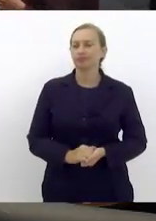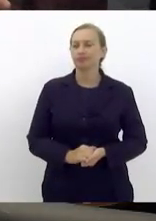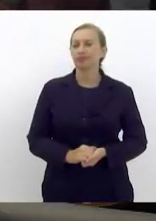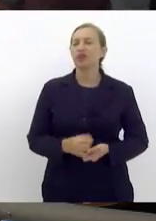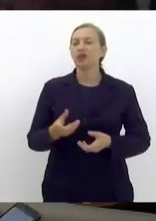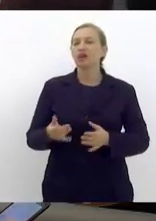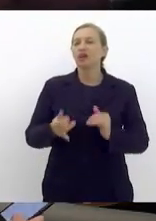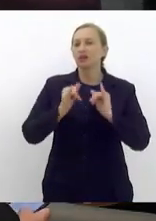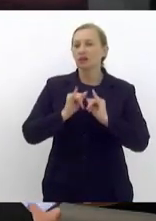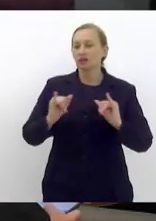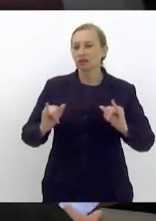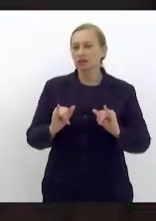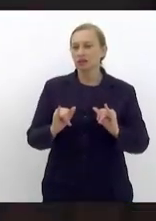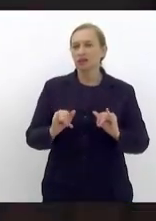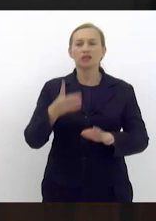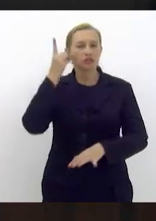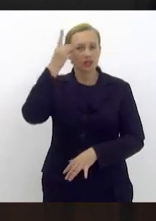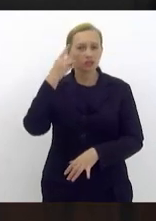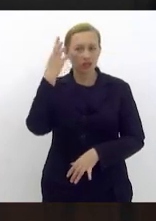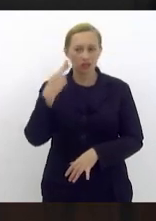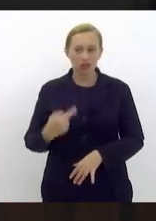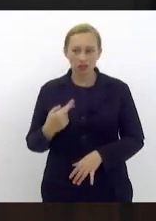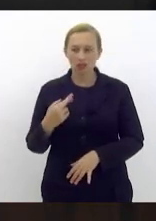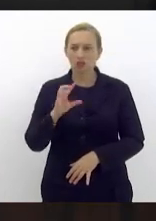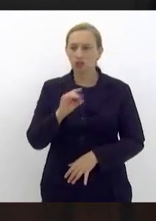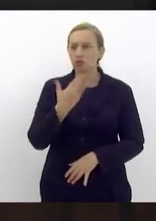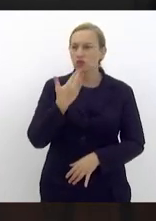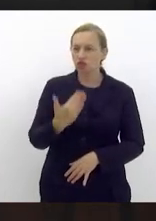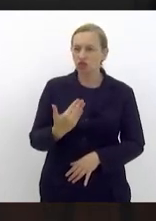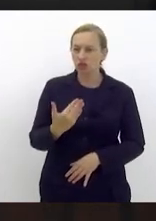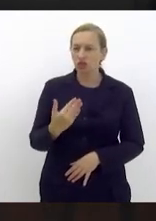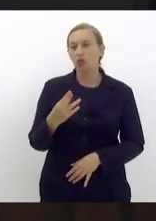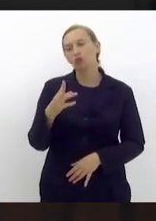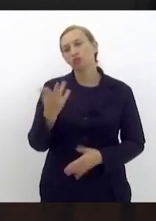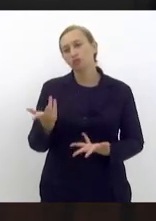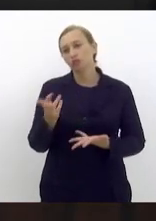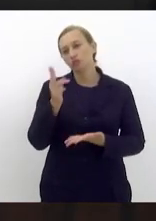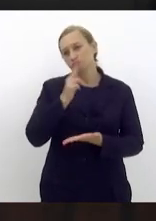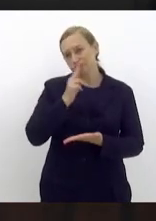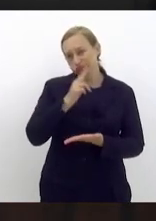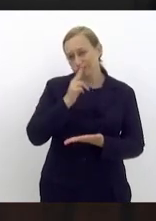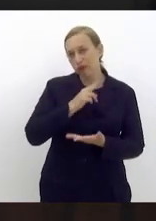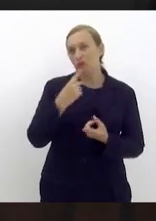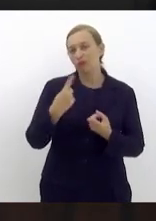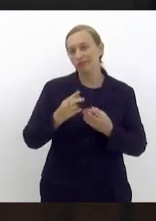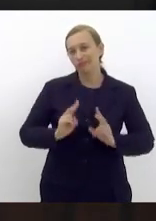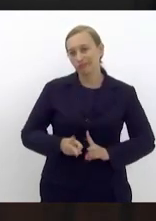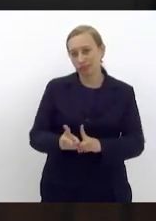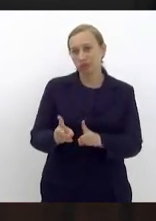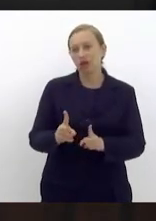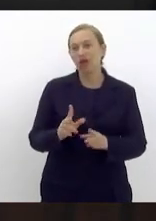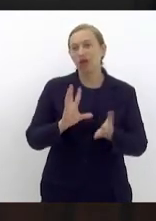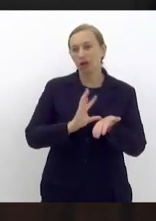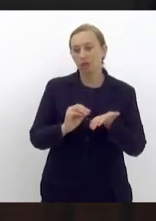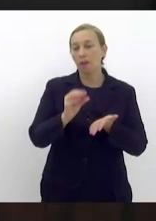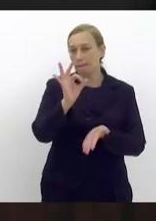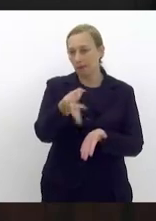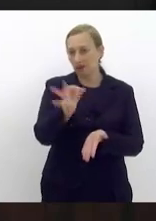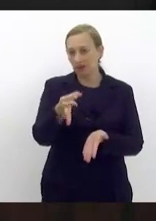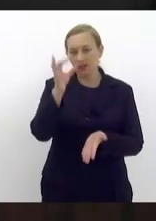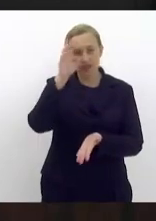Para a declaração, deputada Renata, só pediria que as declarações fossem breves para a gente seguir a pauta. Perfeito,